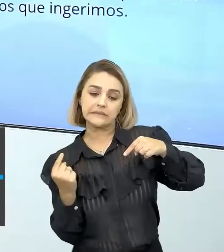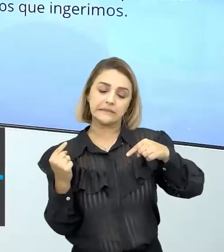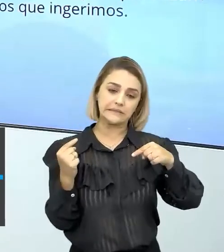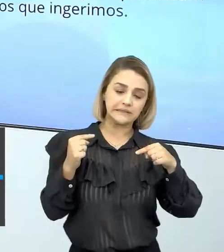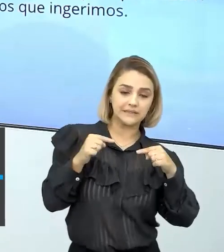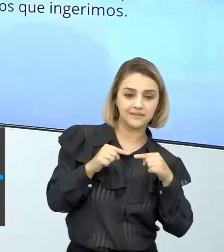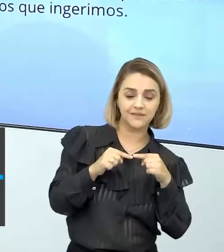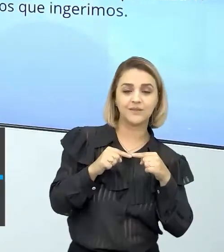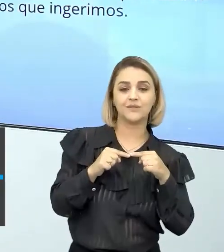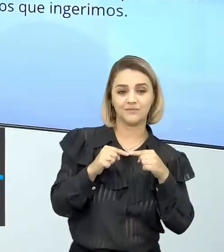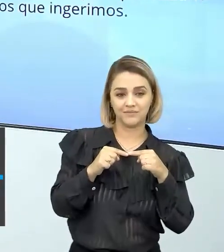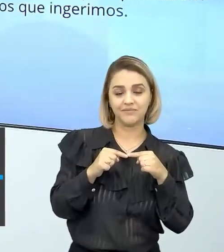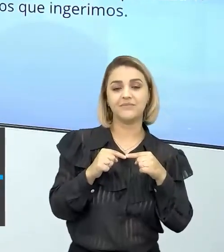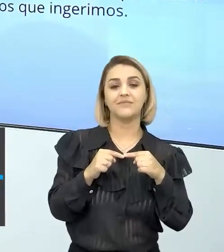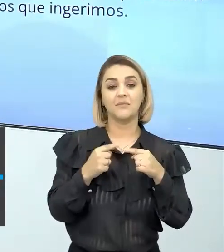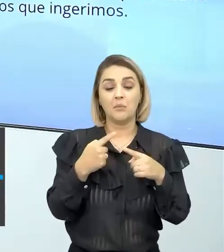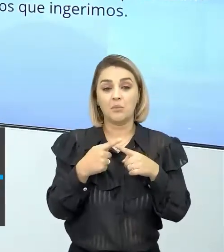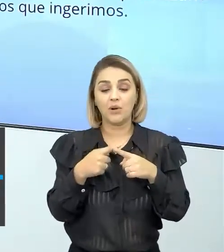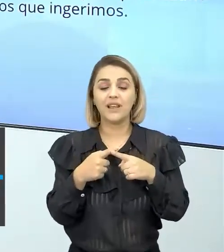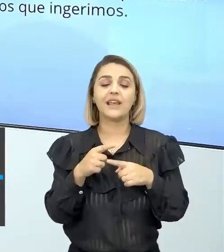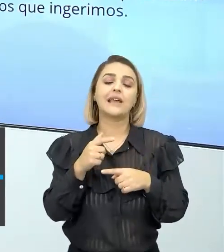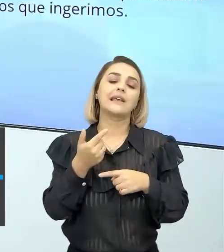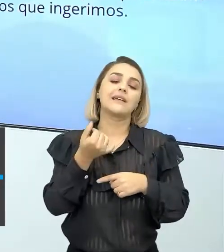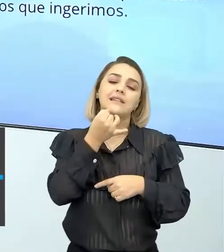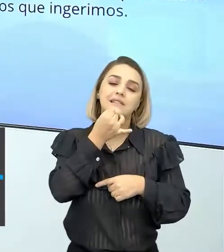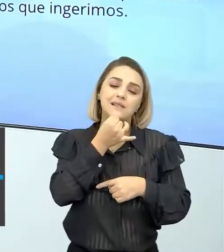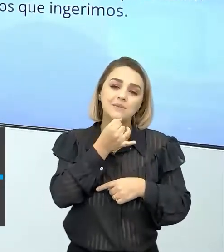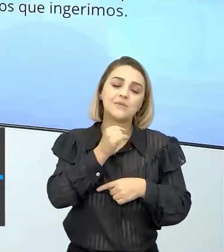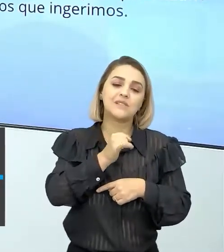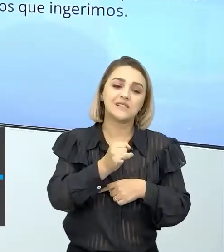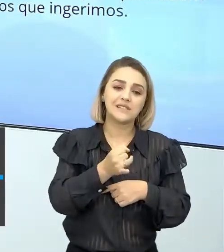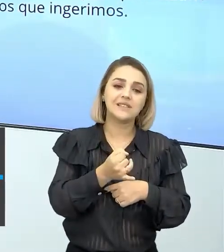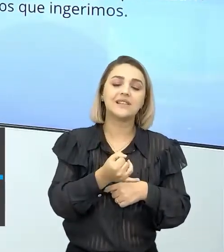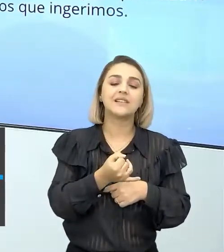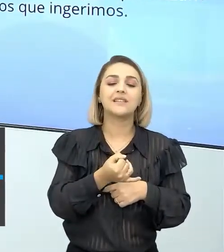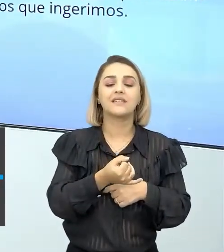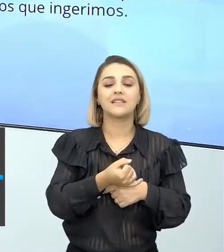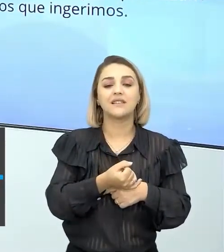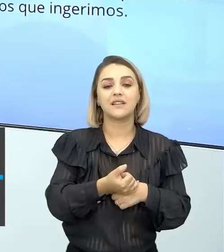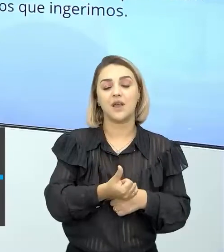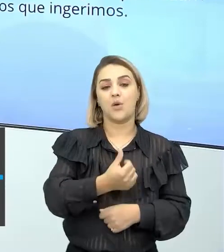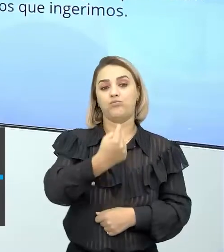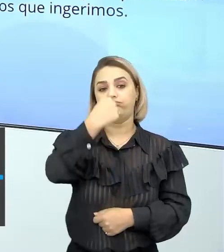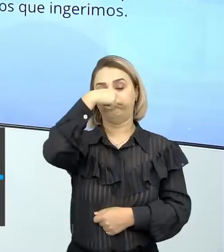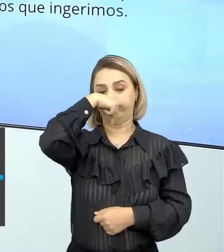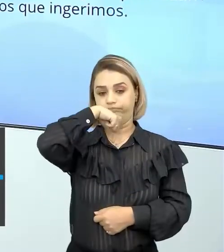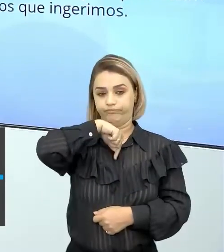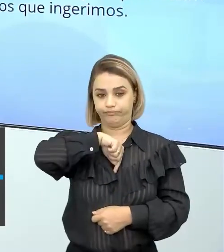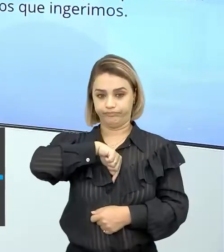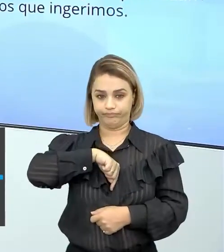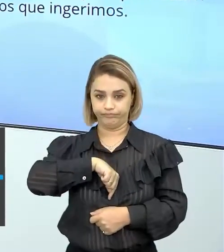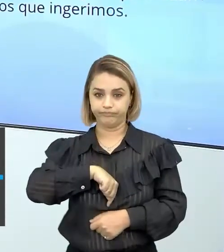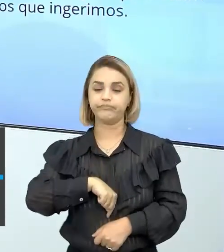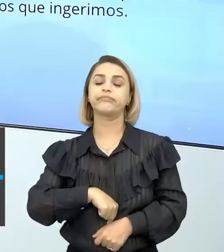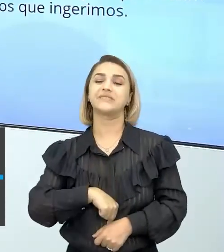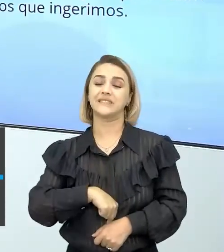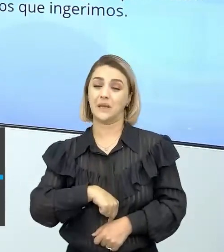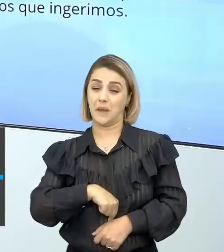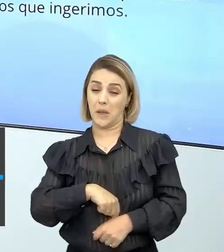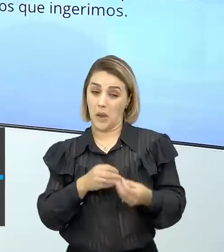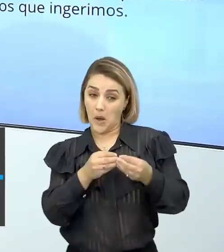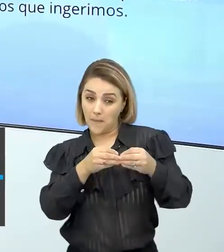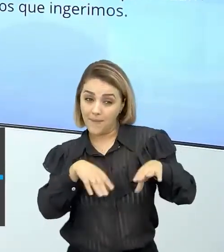estava, certo? Porque senão toda vez que o meu sangue for perturbado, o equilíbrio do meu sanguíneo for perturbado, eu posso ter